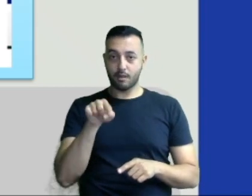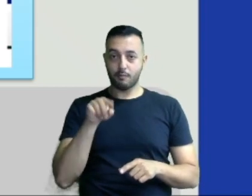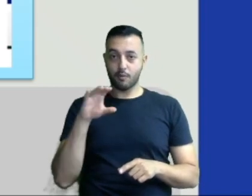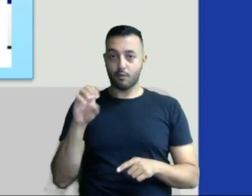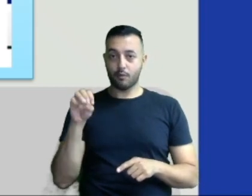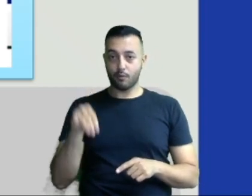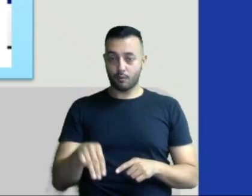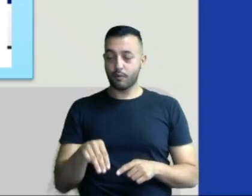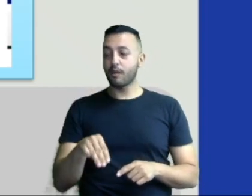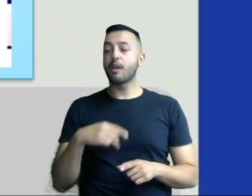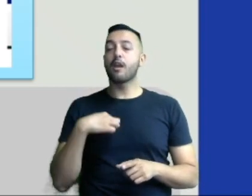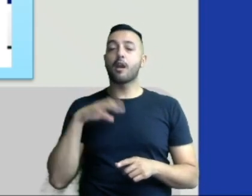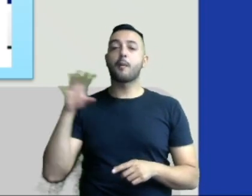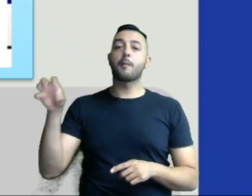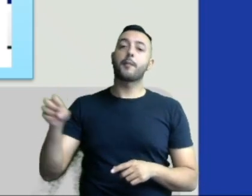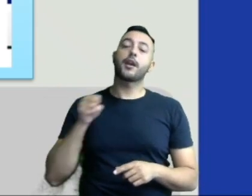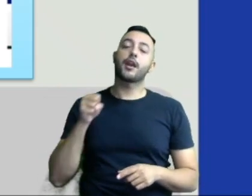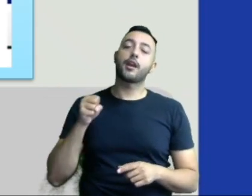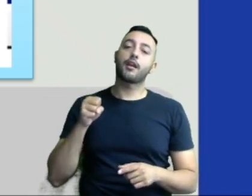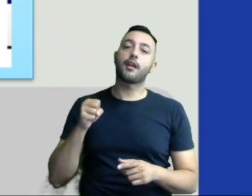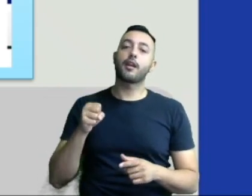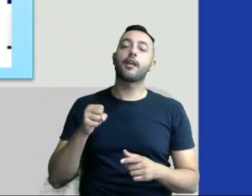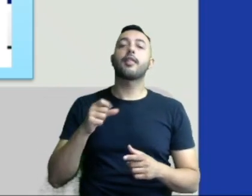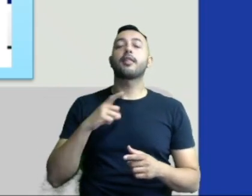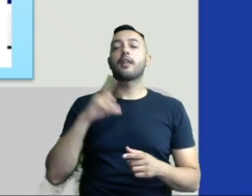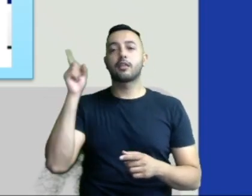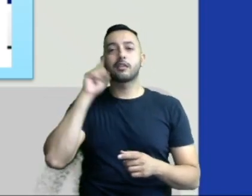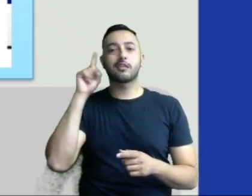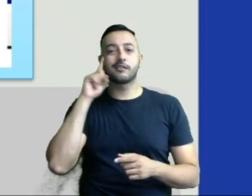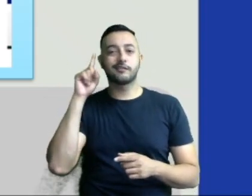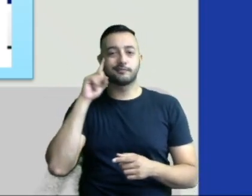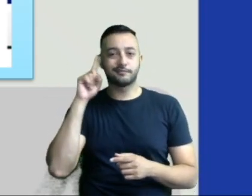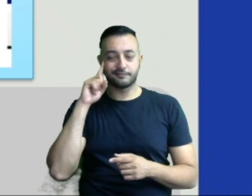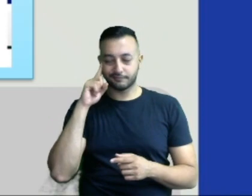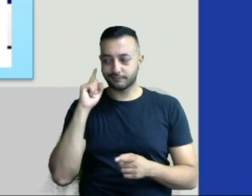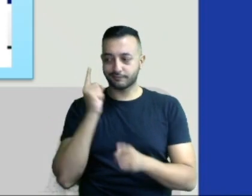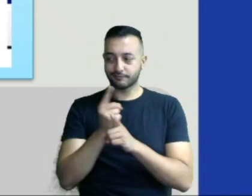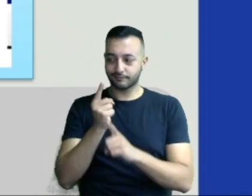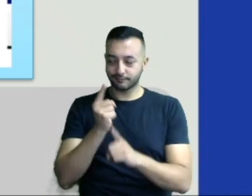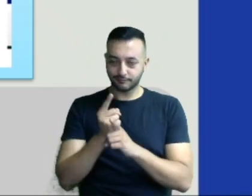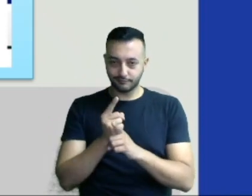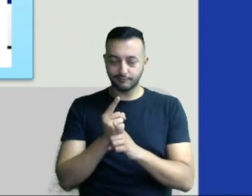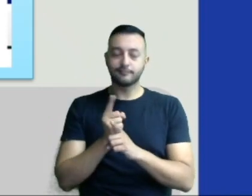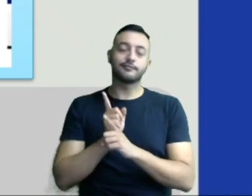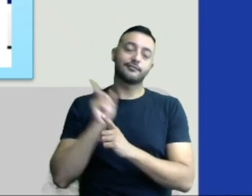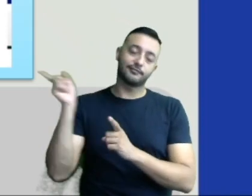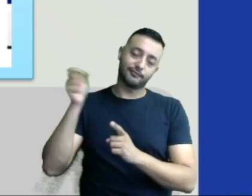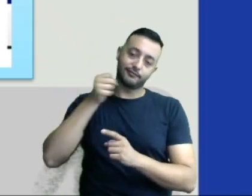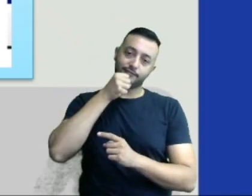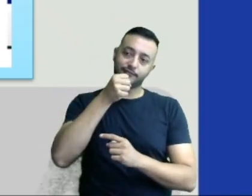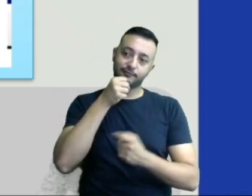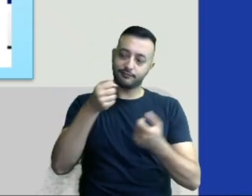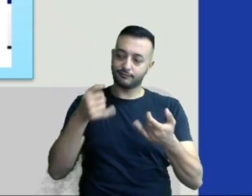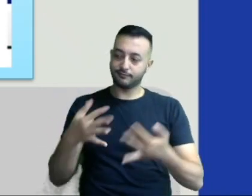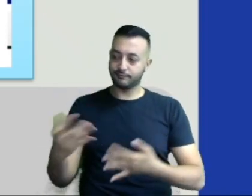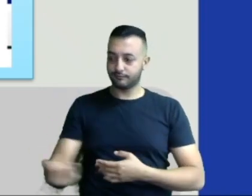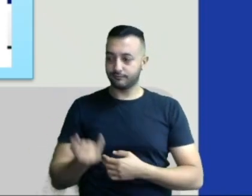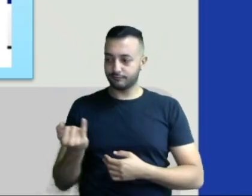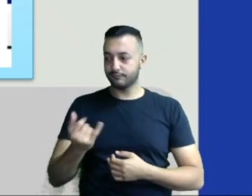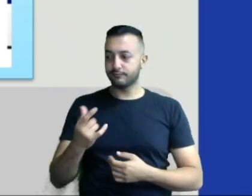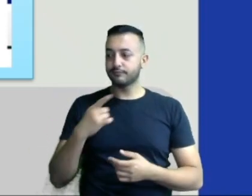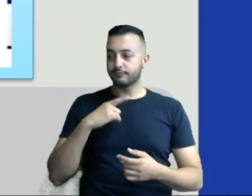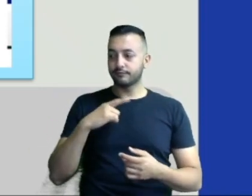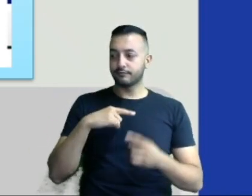nossavitoriape.com, eu fui lá e busquei na parte do cotidiano. E aí eu achei essa reportagem muito importante. Aqui a